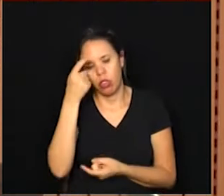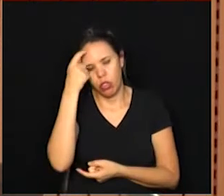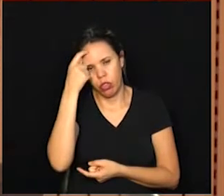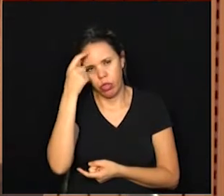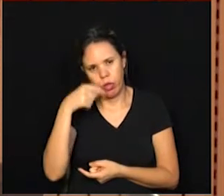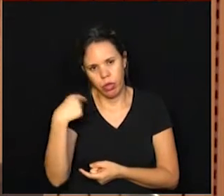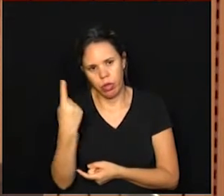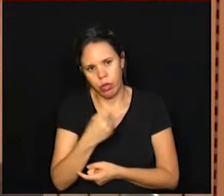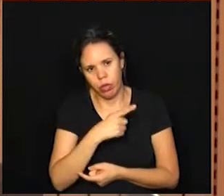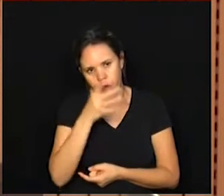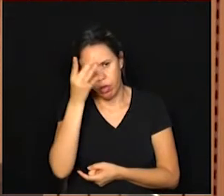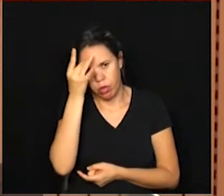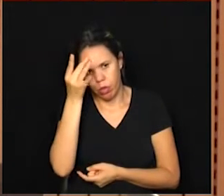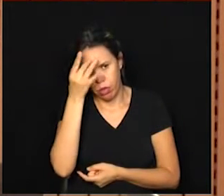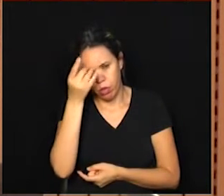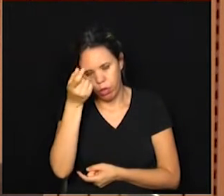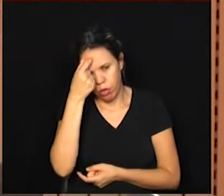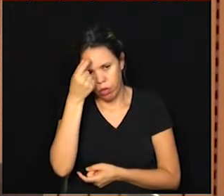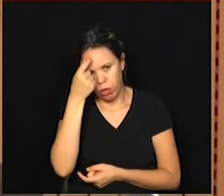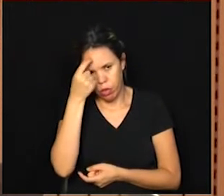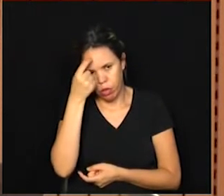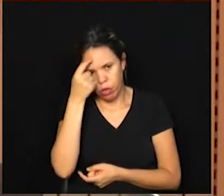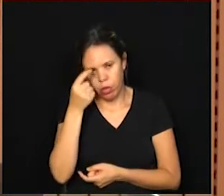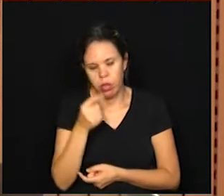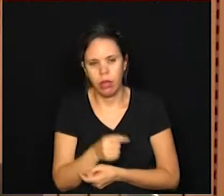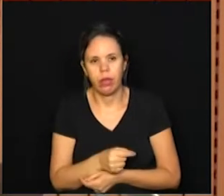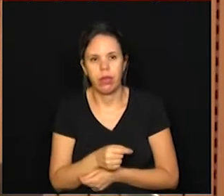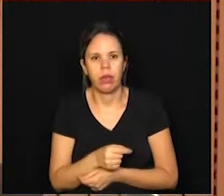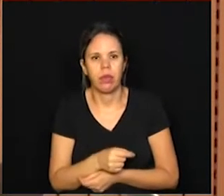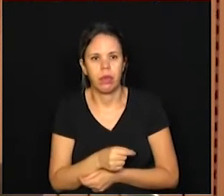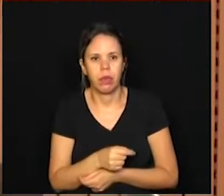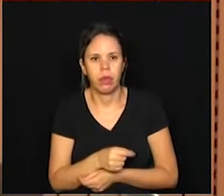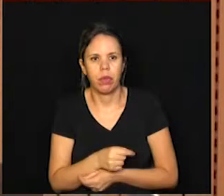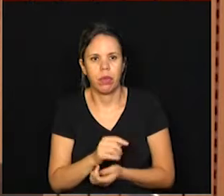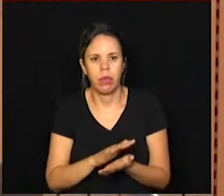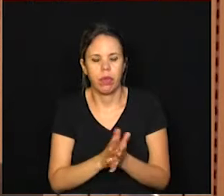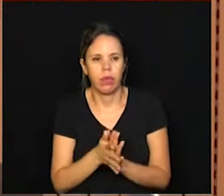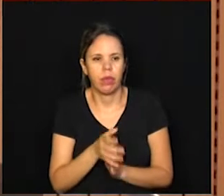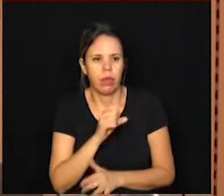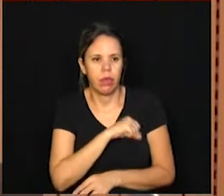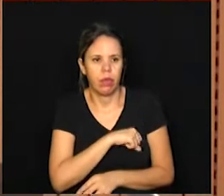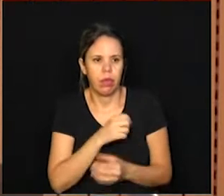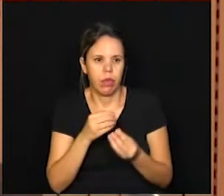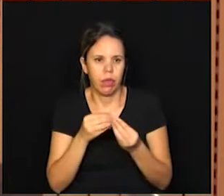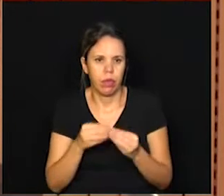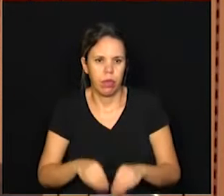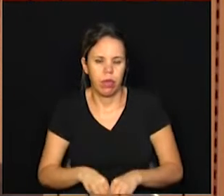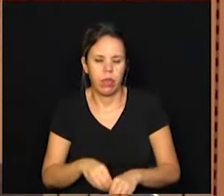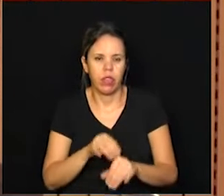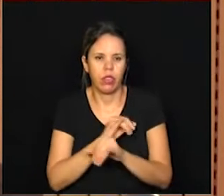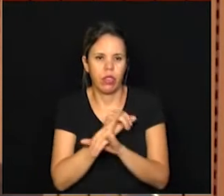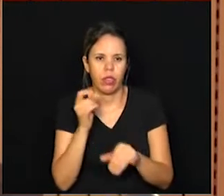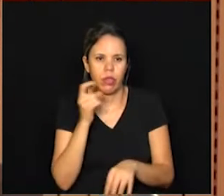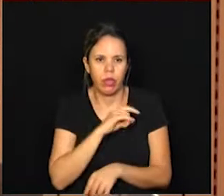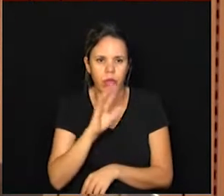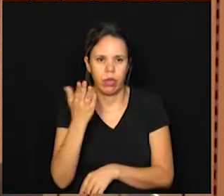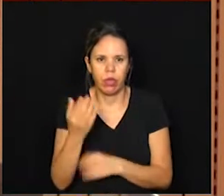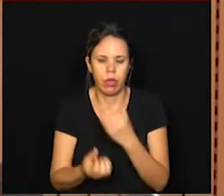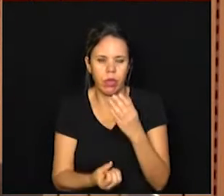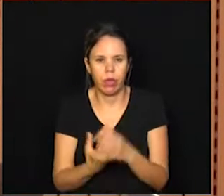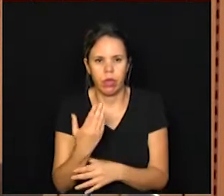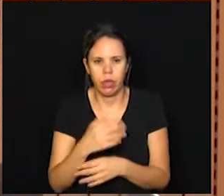conscientização. Somente a conscientização do mal que uma notícia falsa pode causar é que